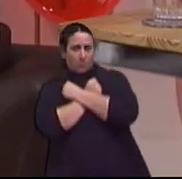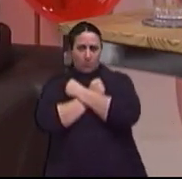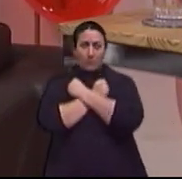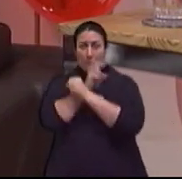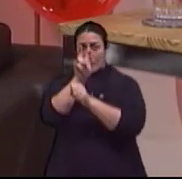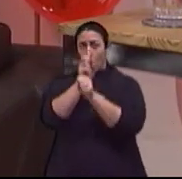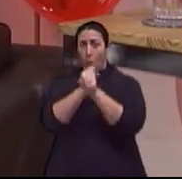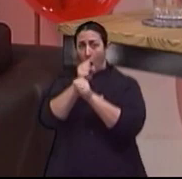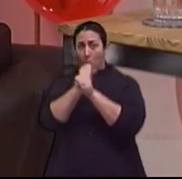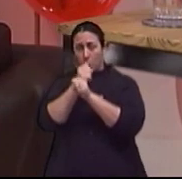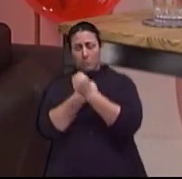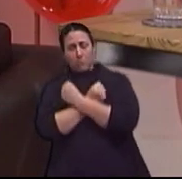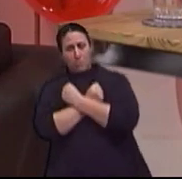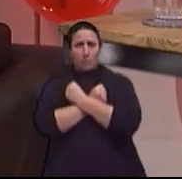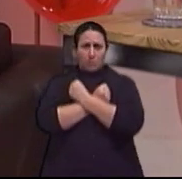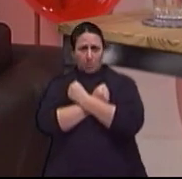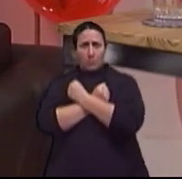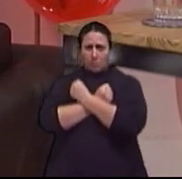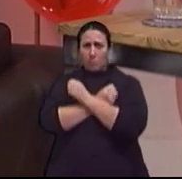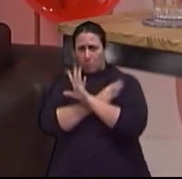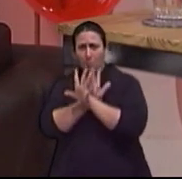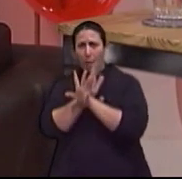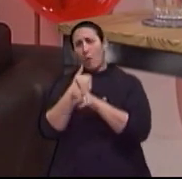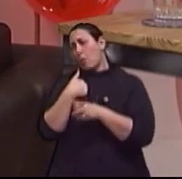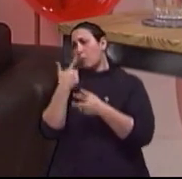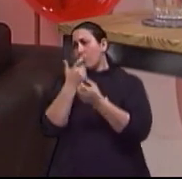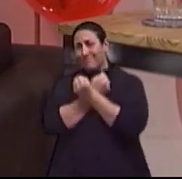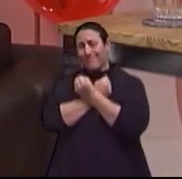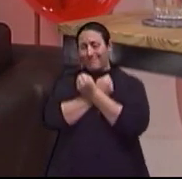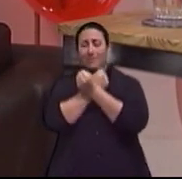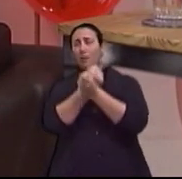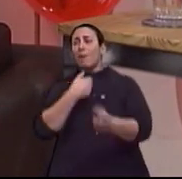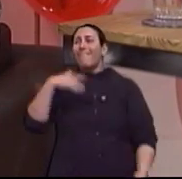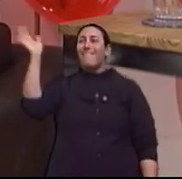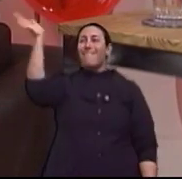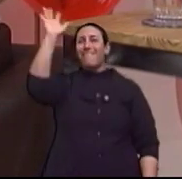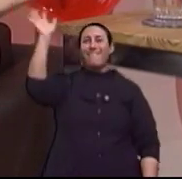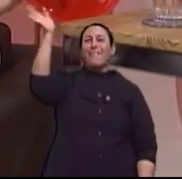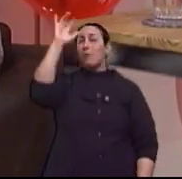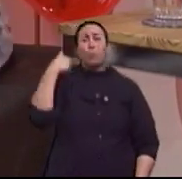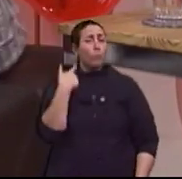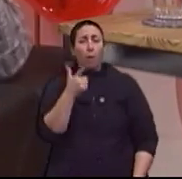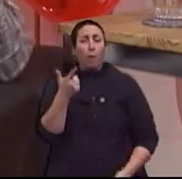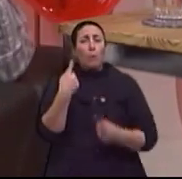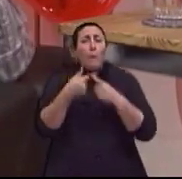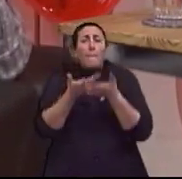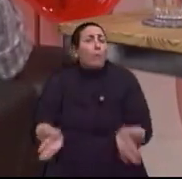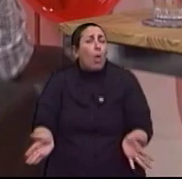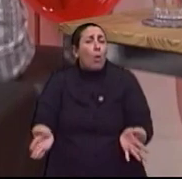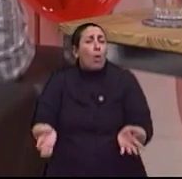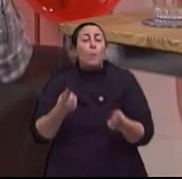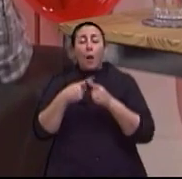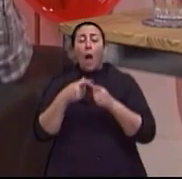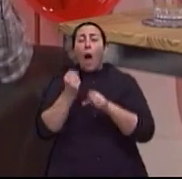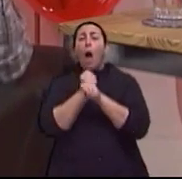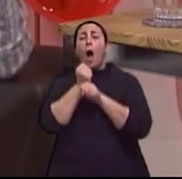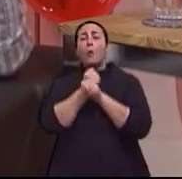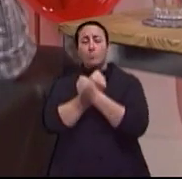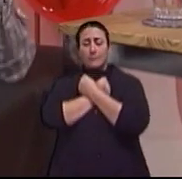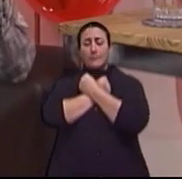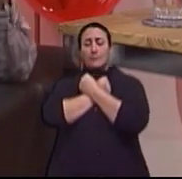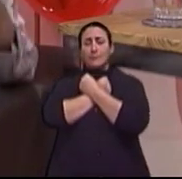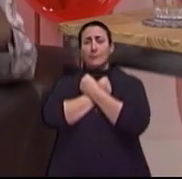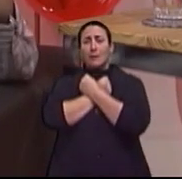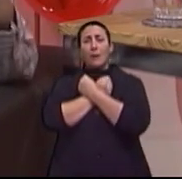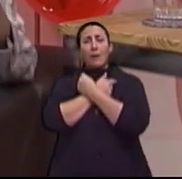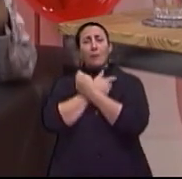braço amarrado depois eu não vou mais conseguir eu não tenho mais a função de abanar né consu mexer uhum Por que que as pessoas acham